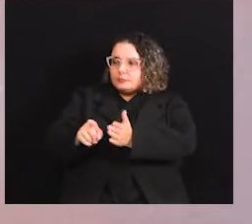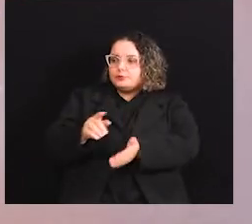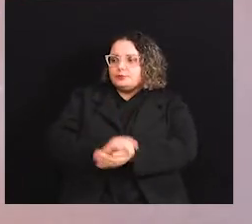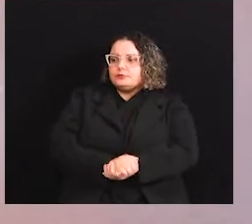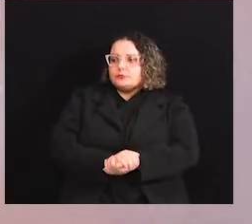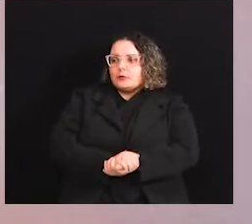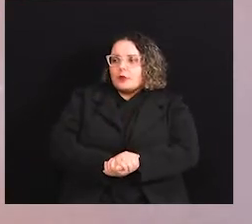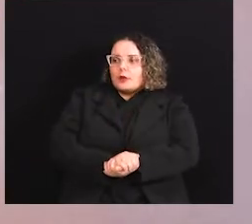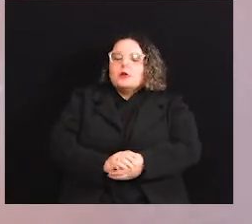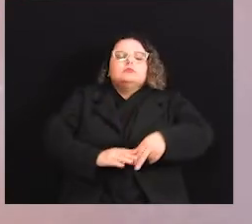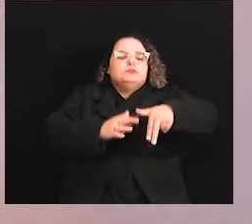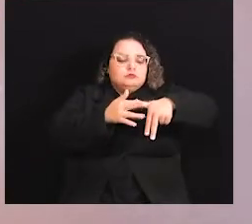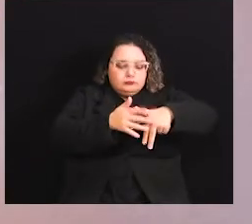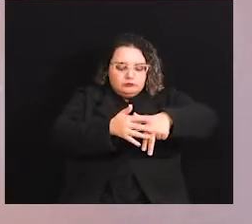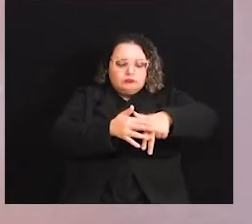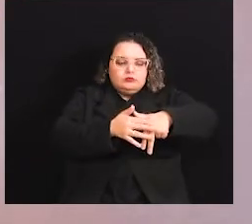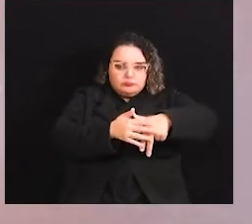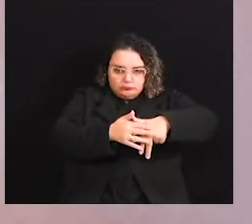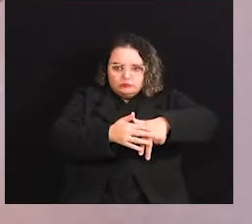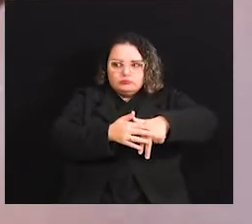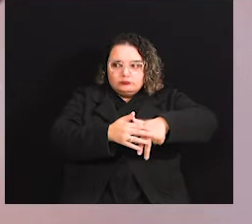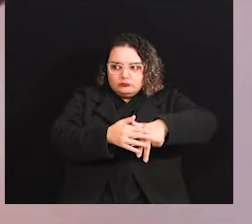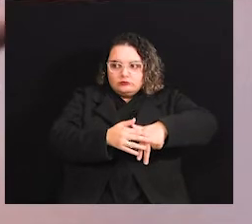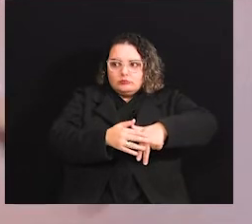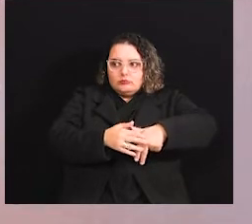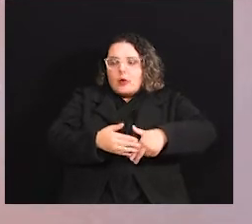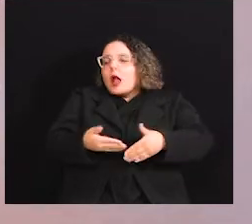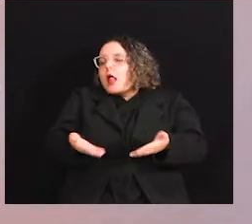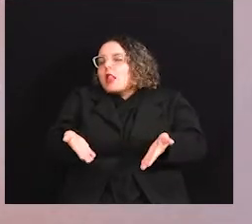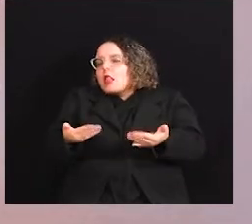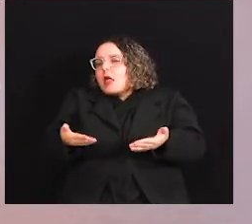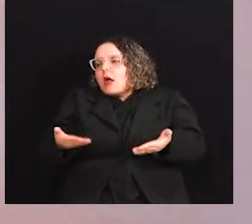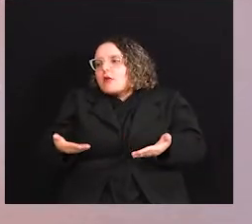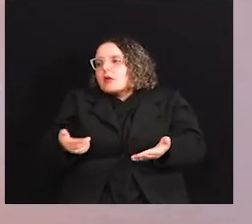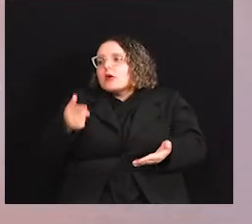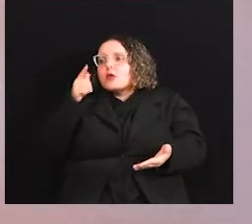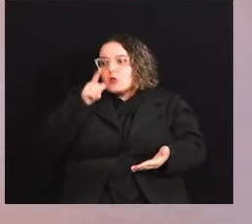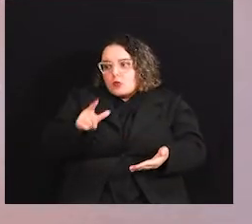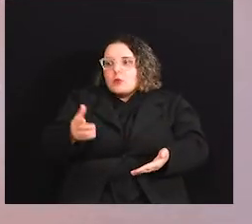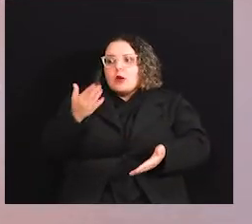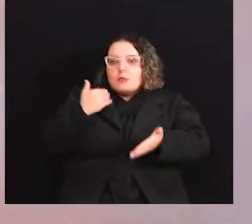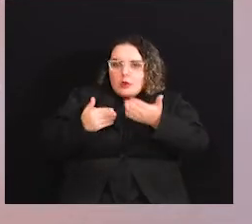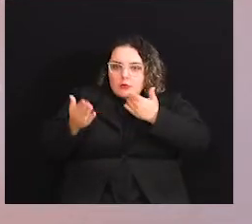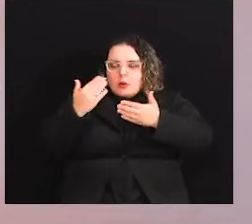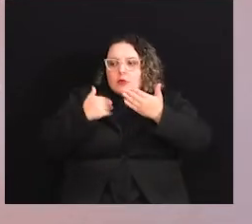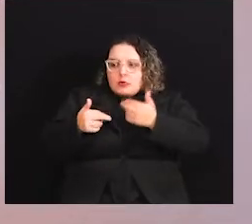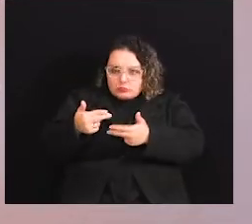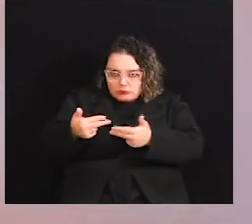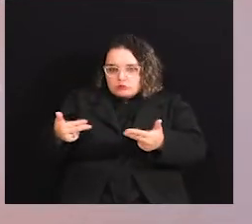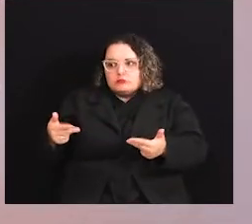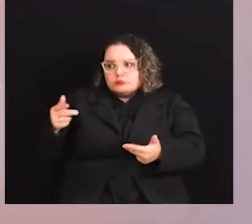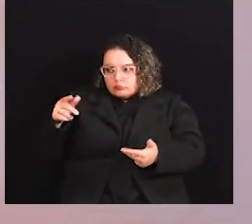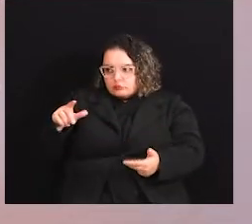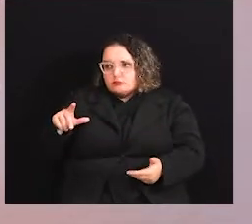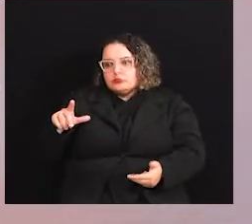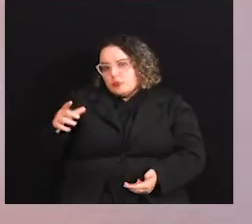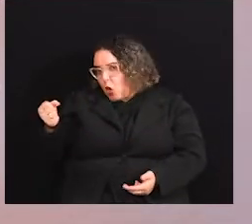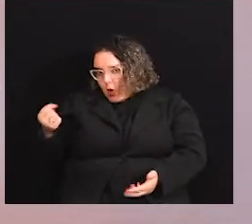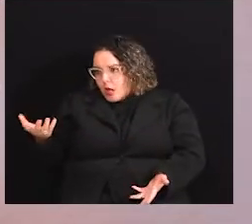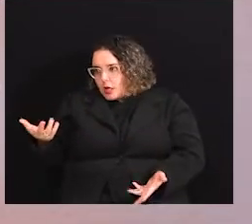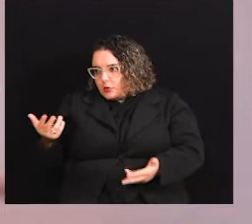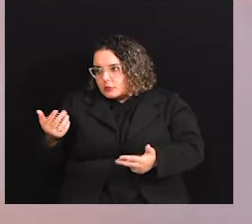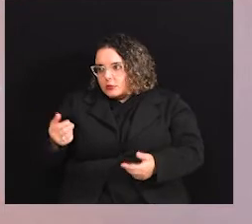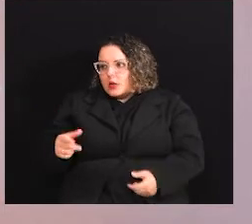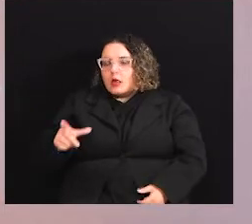tem intolerância à lactose, uma mais leve, mesmo assim continua ingerindo produtos aí do leite,